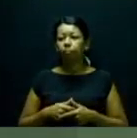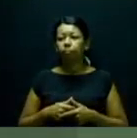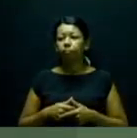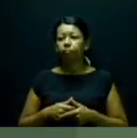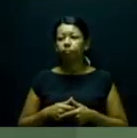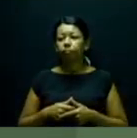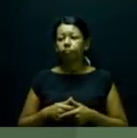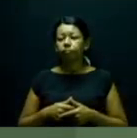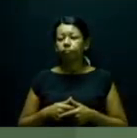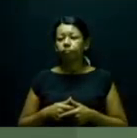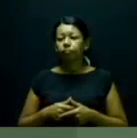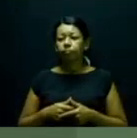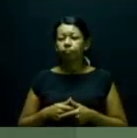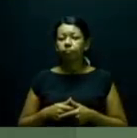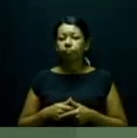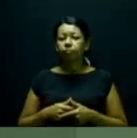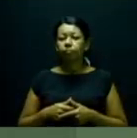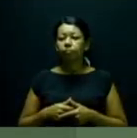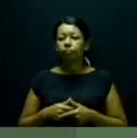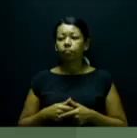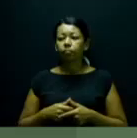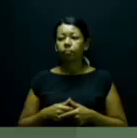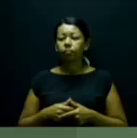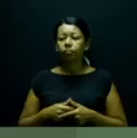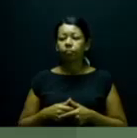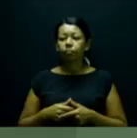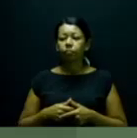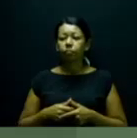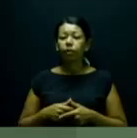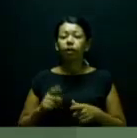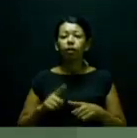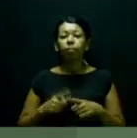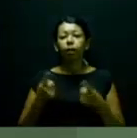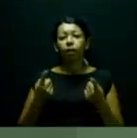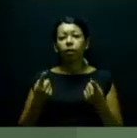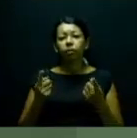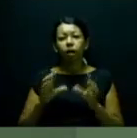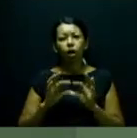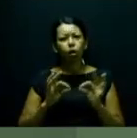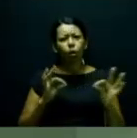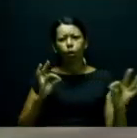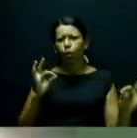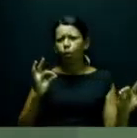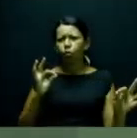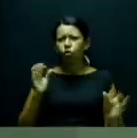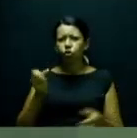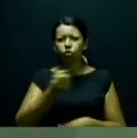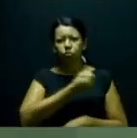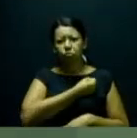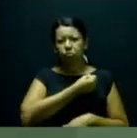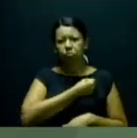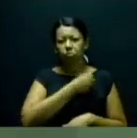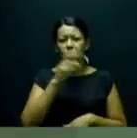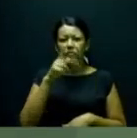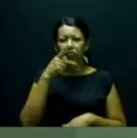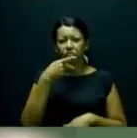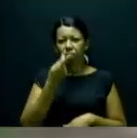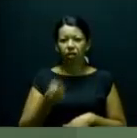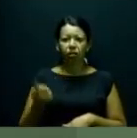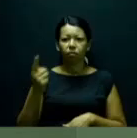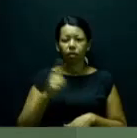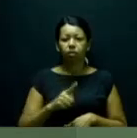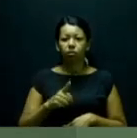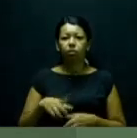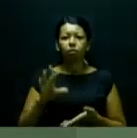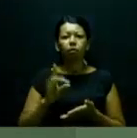em relação às vagas existentes do atual governo. Mas tudo bem longe desse número apresentado. Mas é muito sério uma prefeita